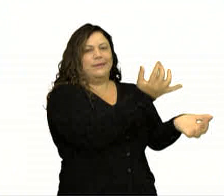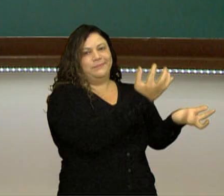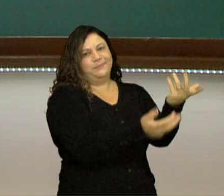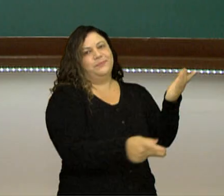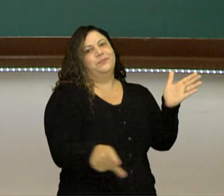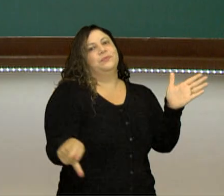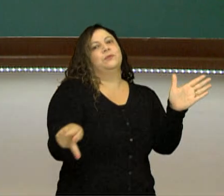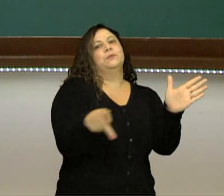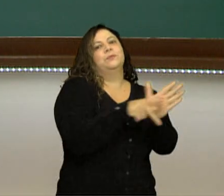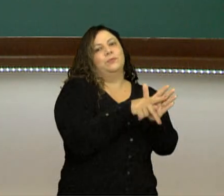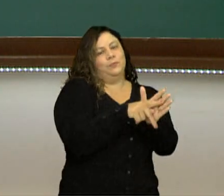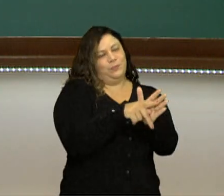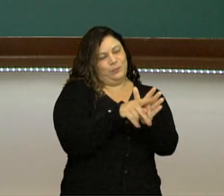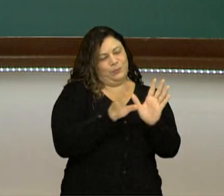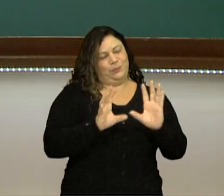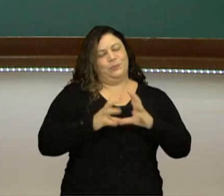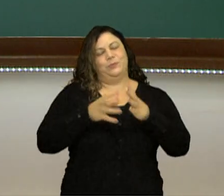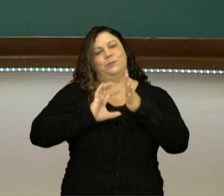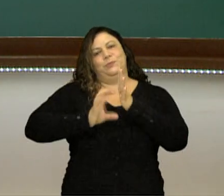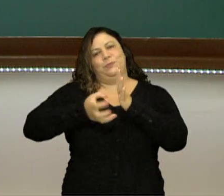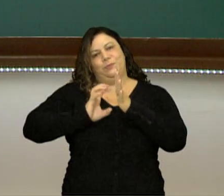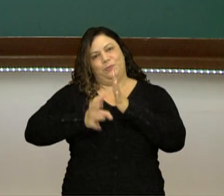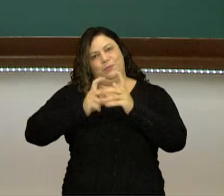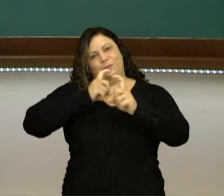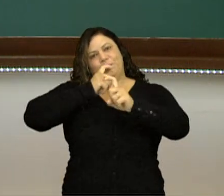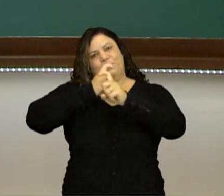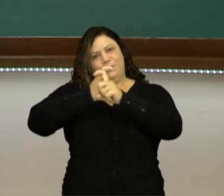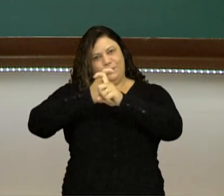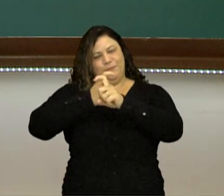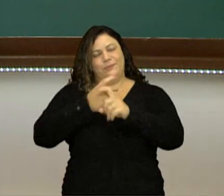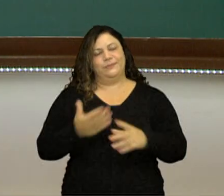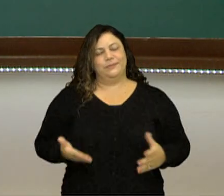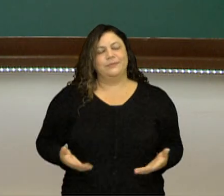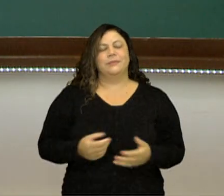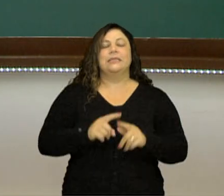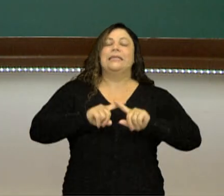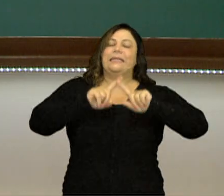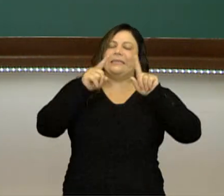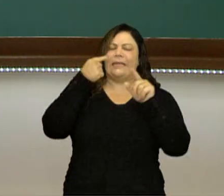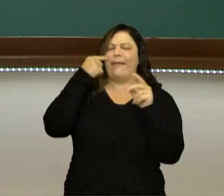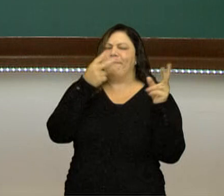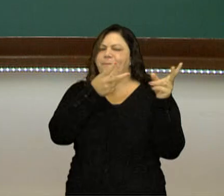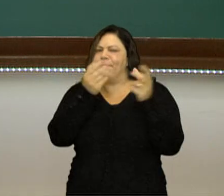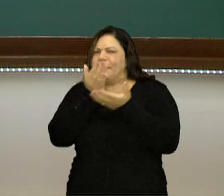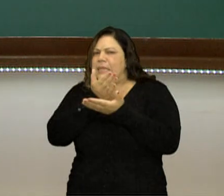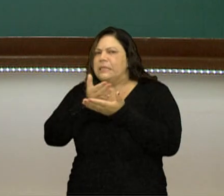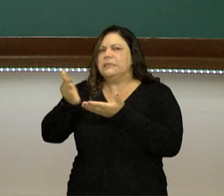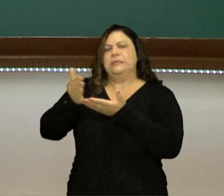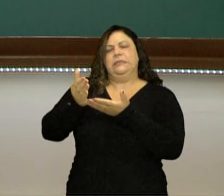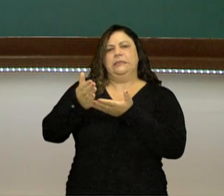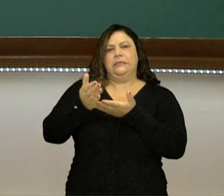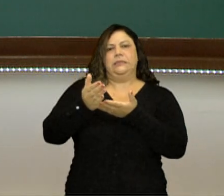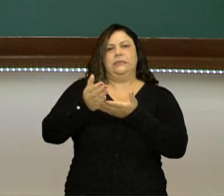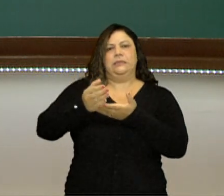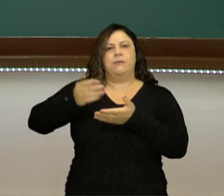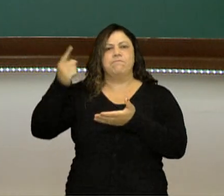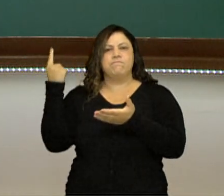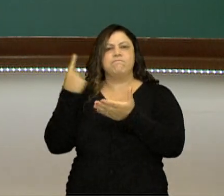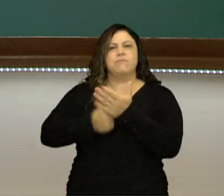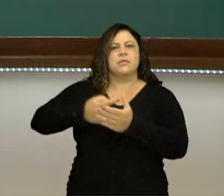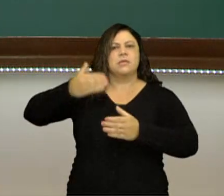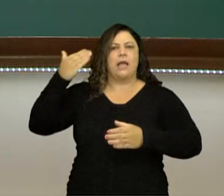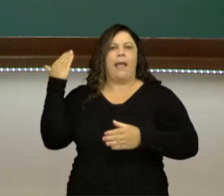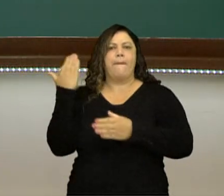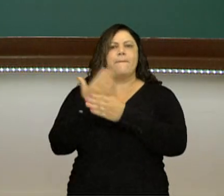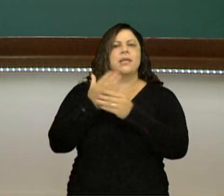alemão foi o próprio Partido Nazista. Mas isso aí serviu de álibi para eles iniciarem um grande processo de perseguição de